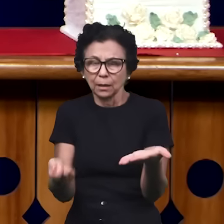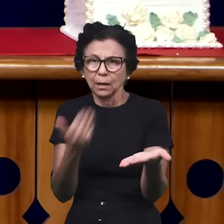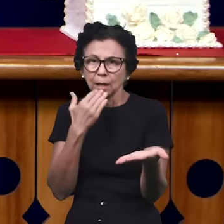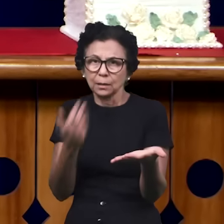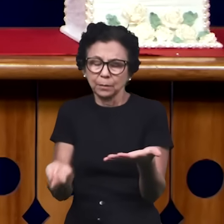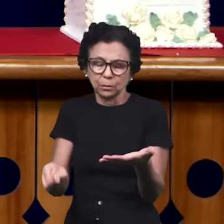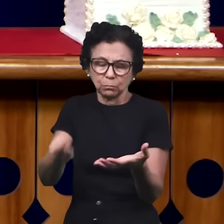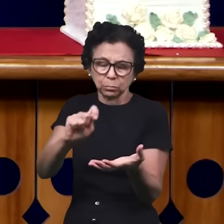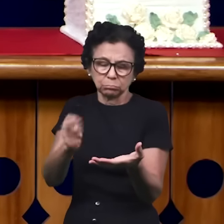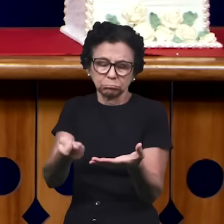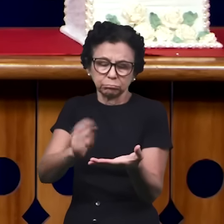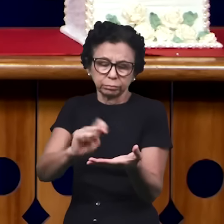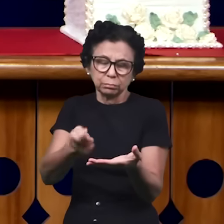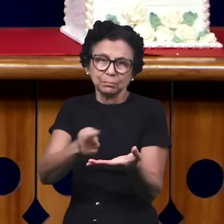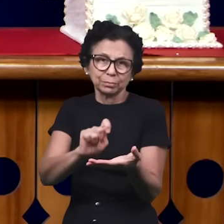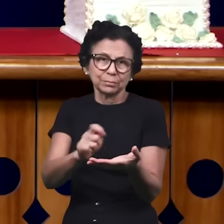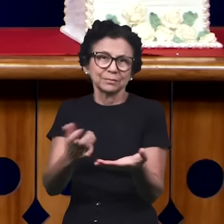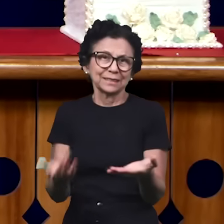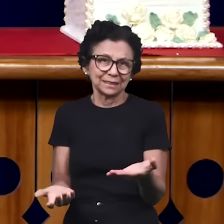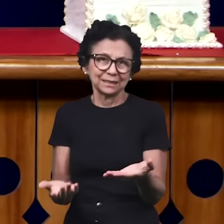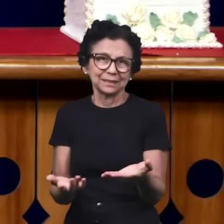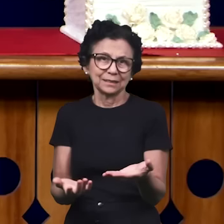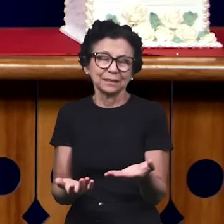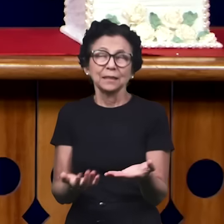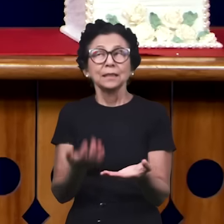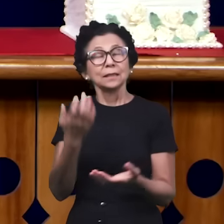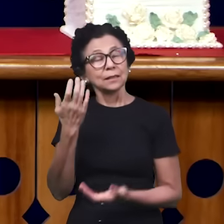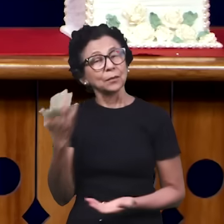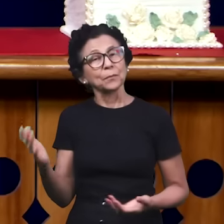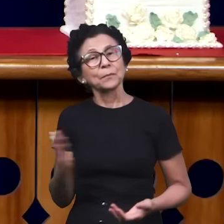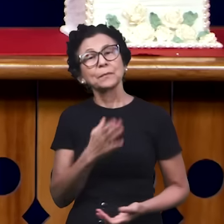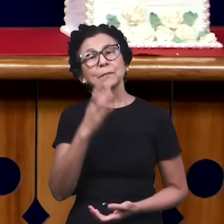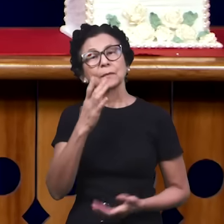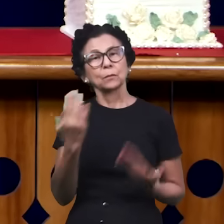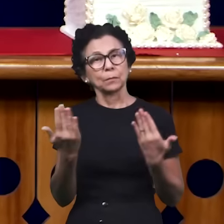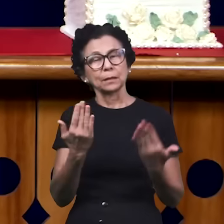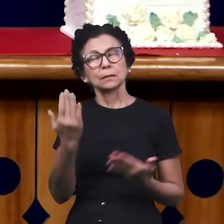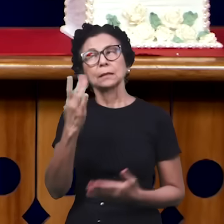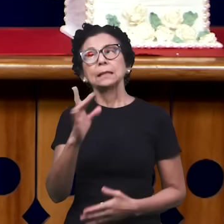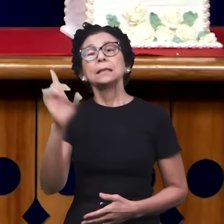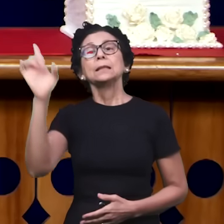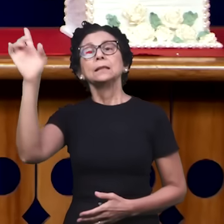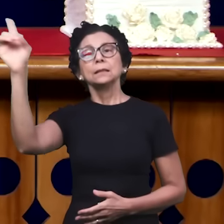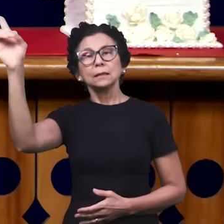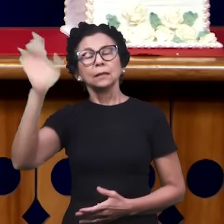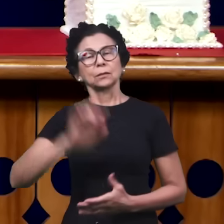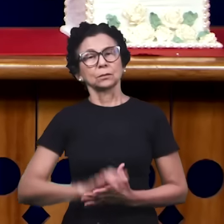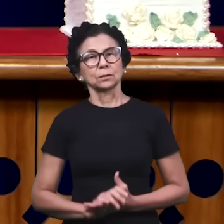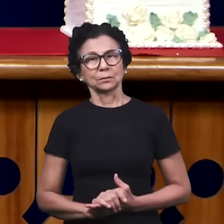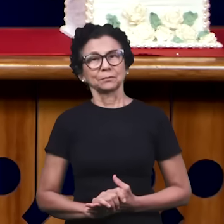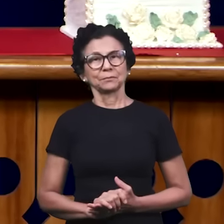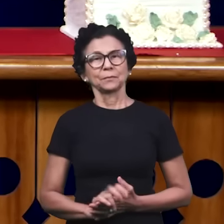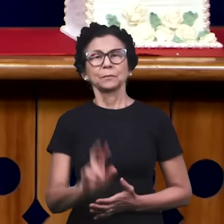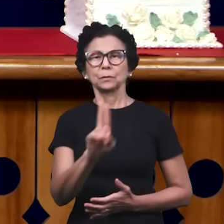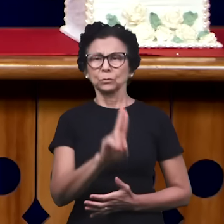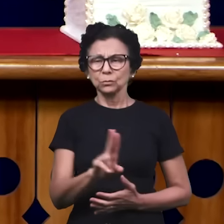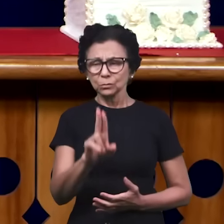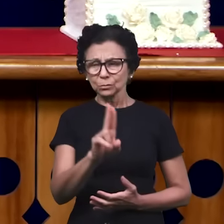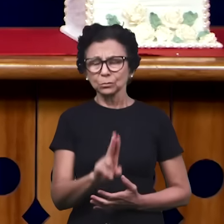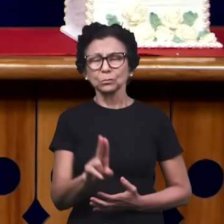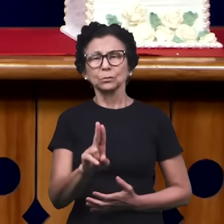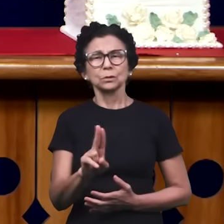nós um instrumento na sua mão para levar a palavra do Senhor. E o nosso objetivo é simplesmente, a